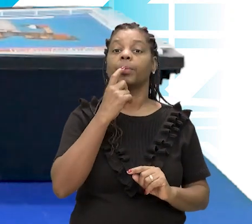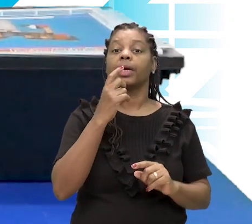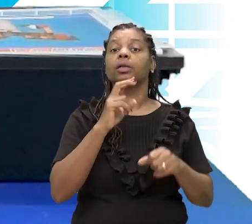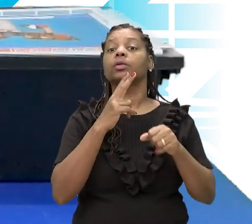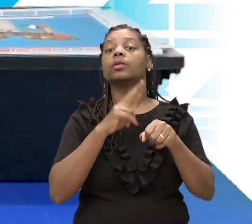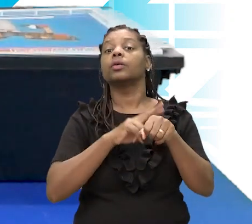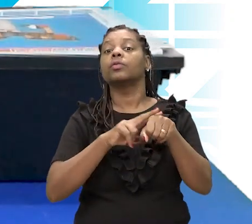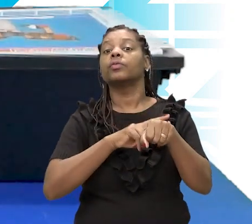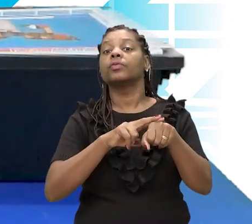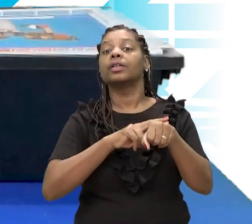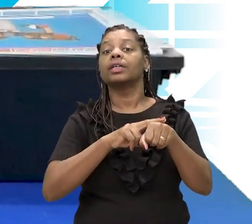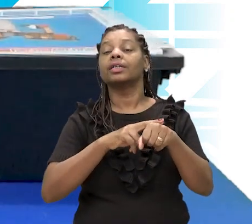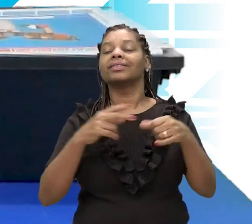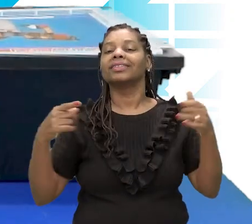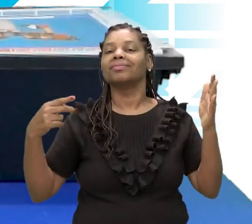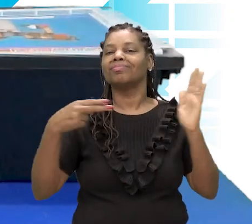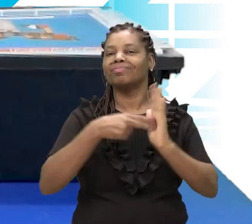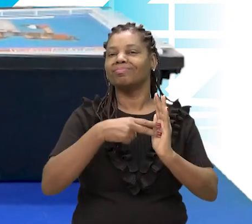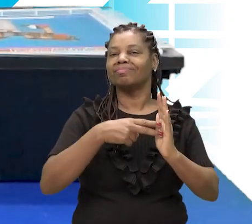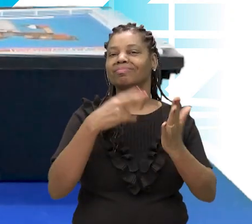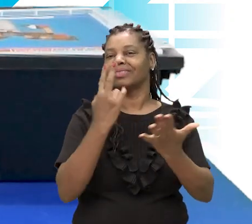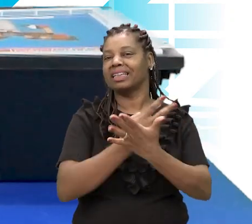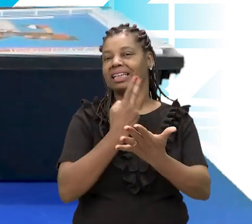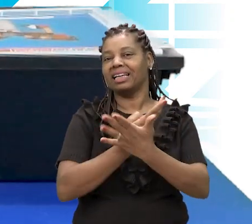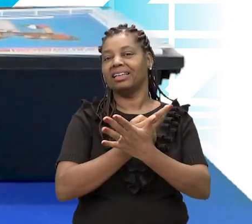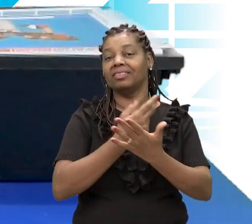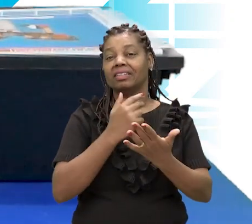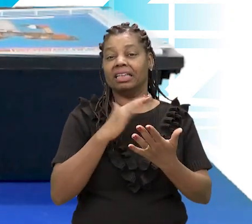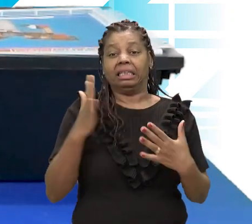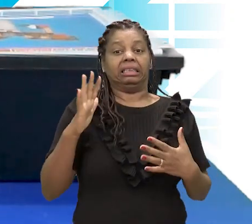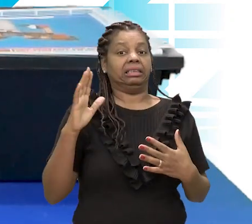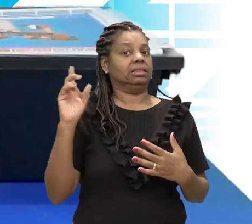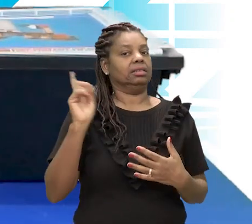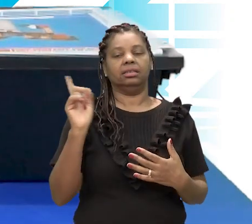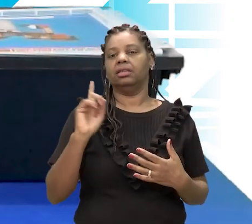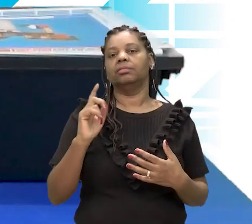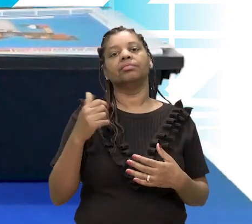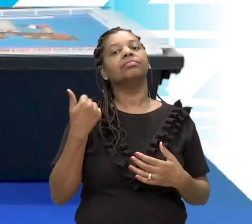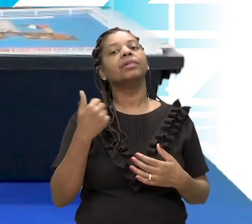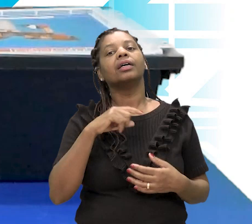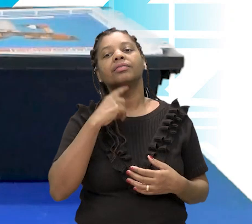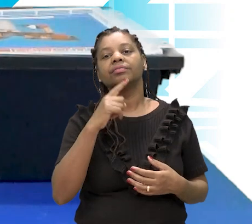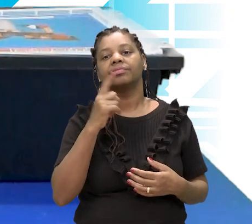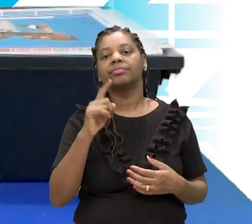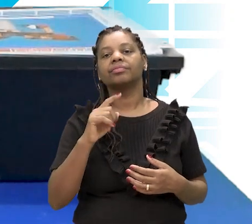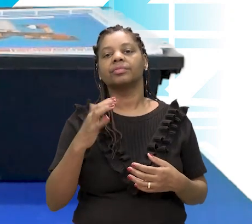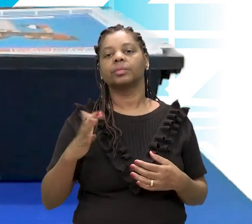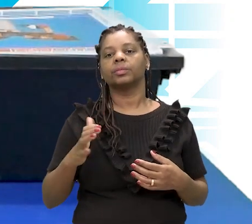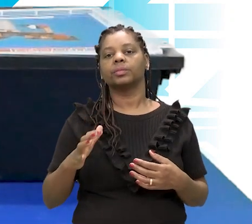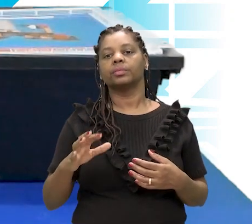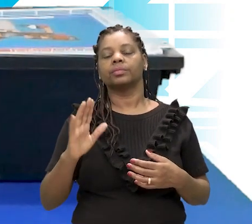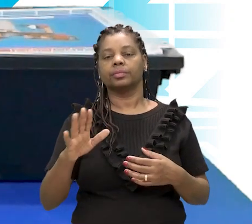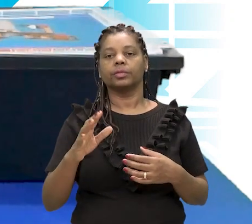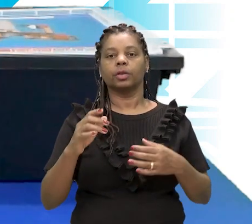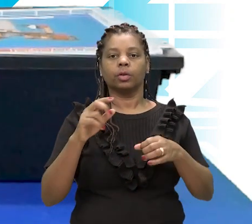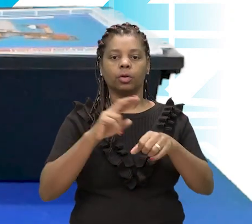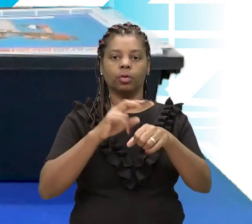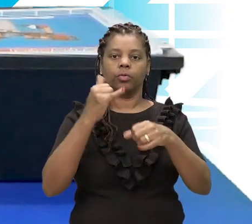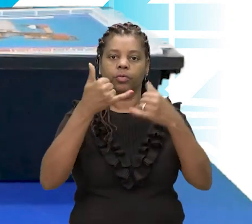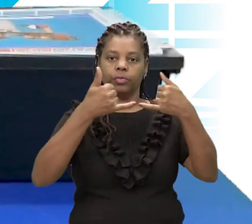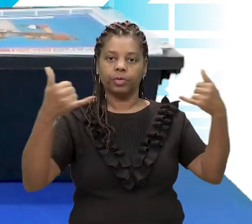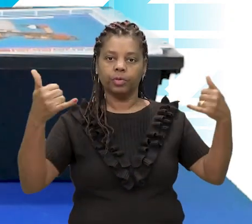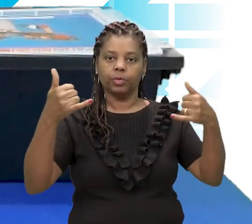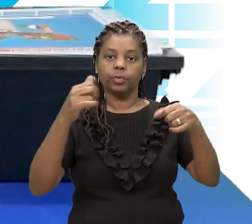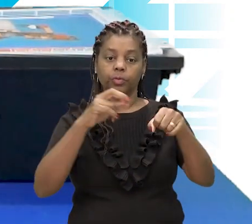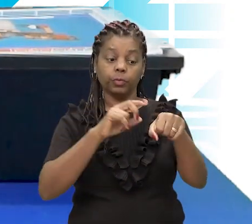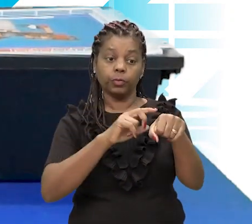É importante se atentar que mesmo que você conecte errado, nada de ruim vai acontecer, apenas não vai funcionar. Aqui o fiozinho verde